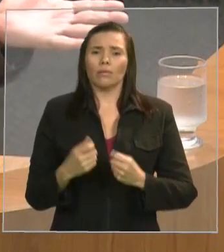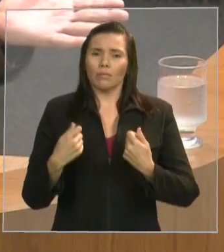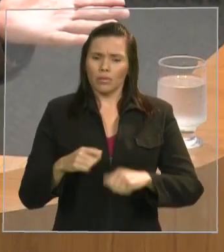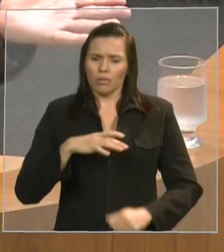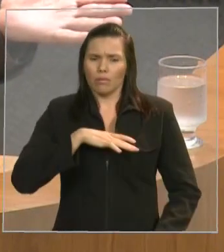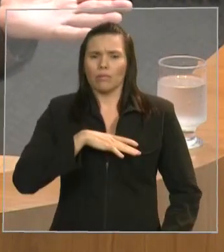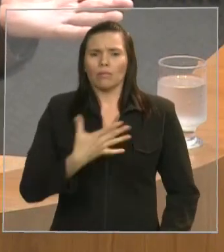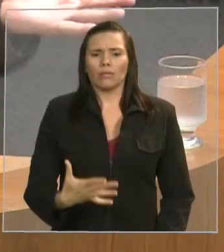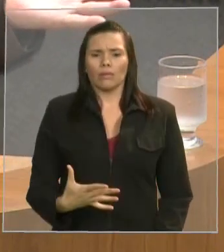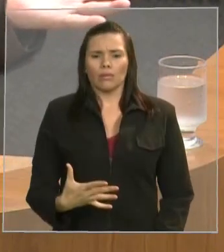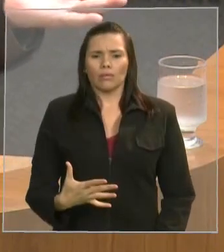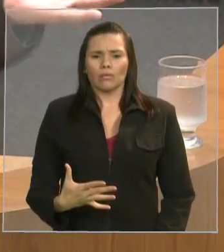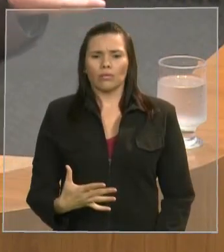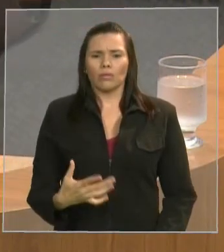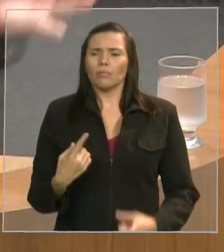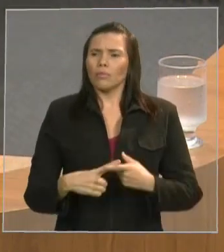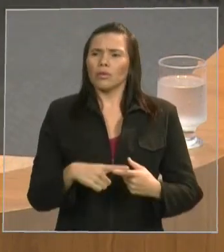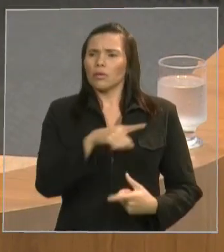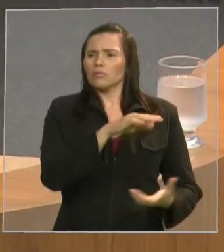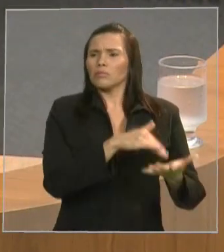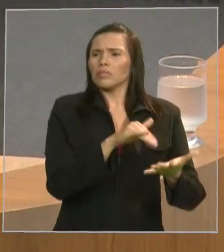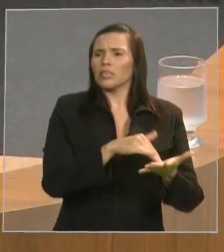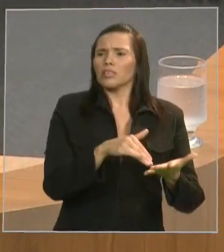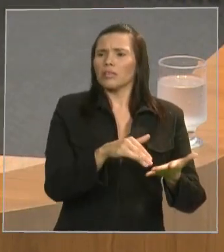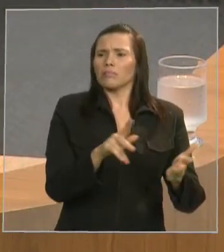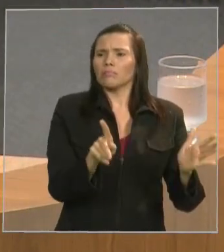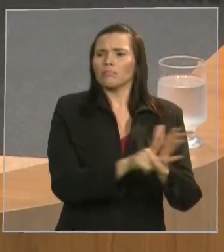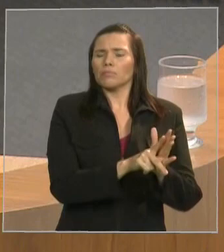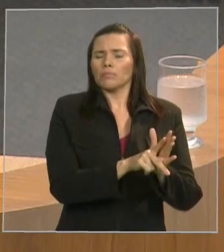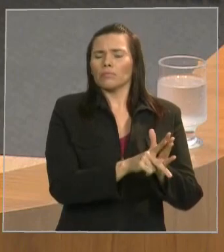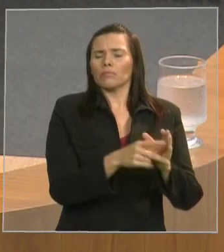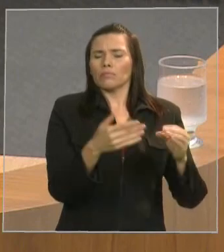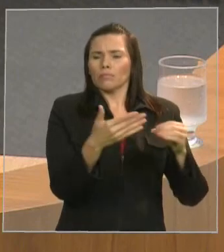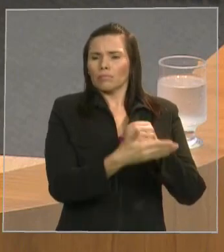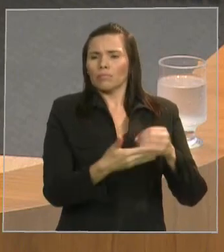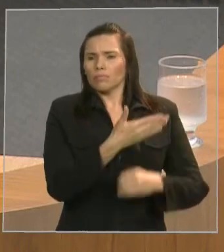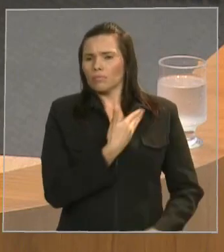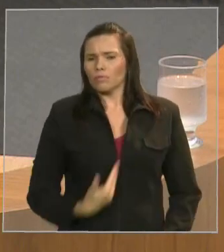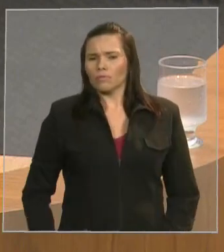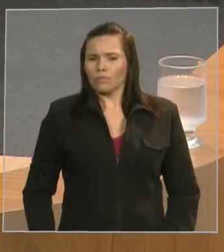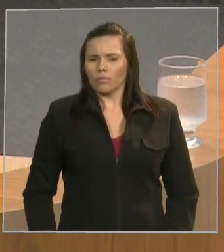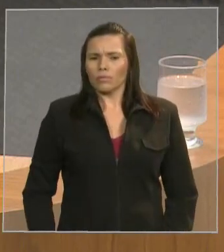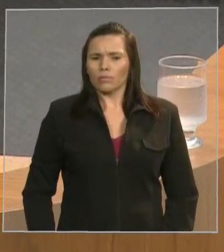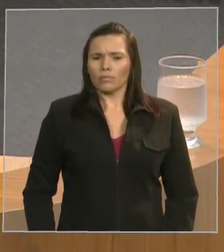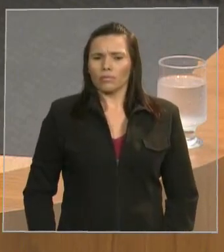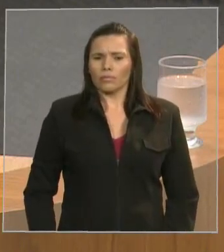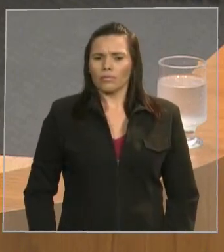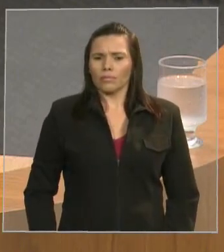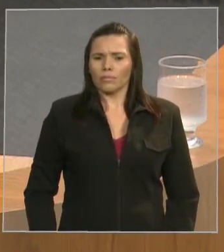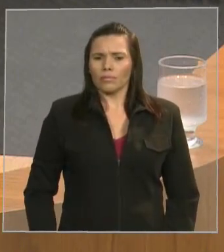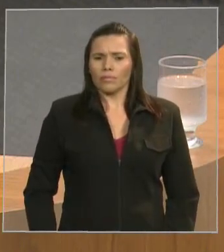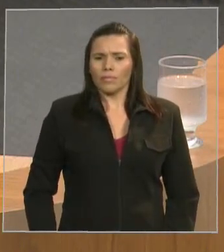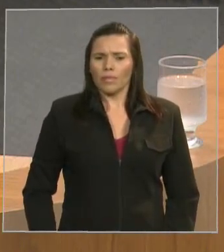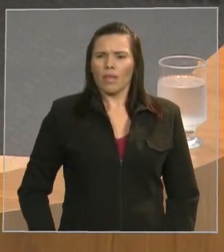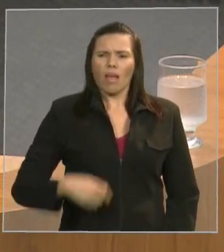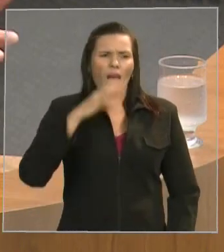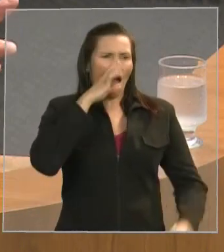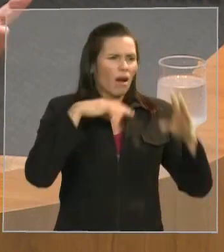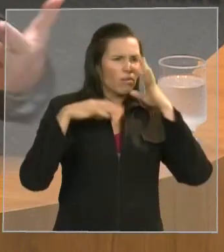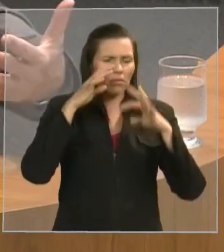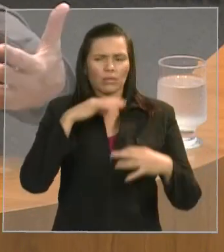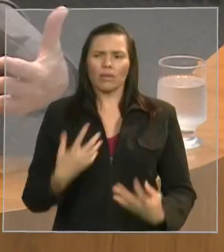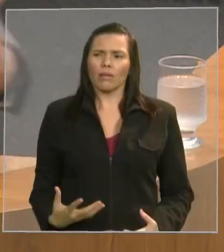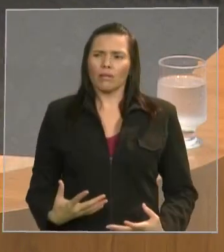Legislativa. Vem um secretário do grupo do governo, da nossa base, e chegar a agredir